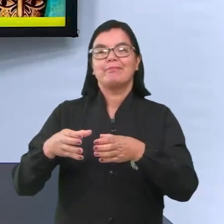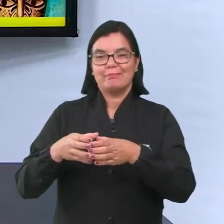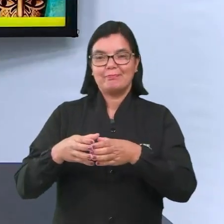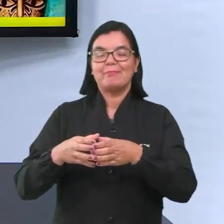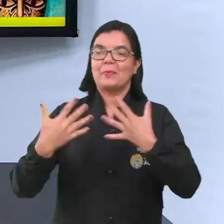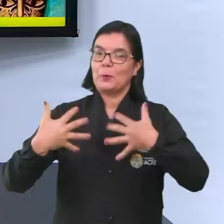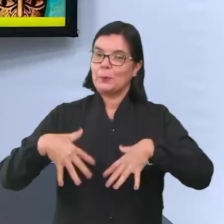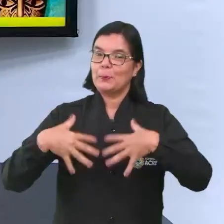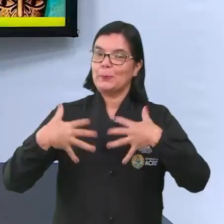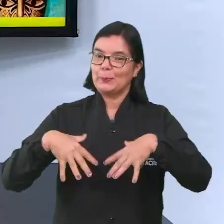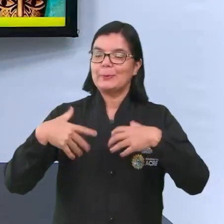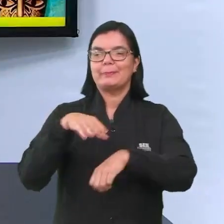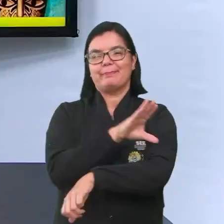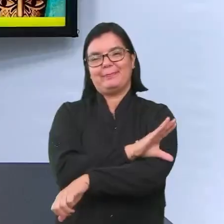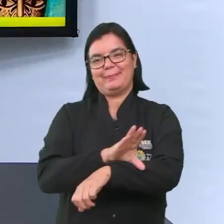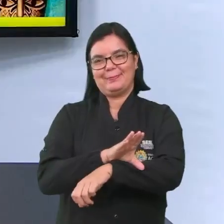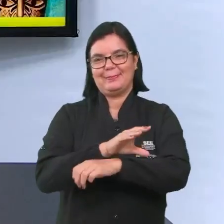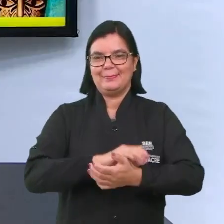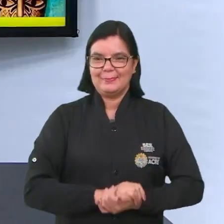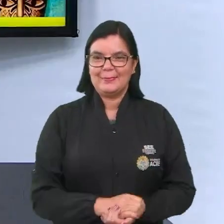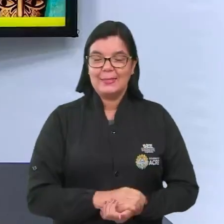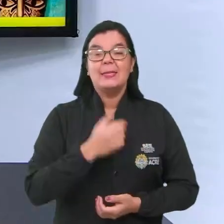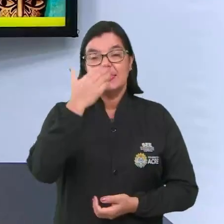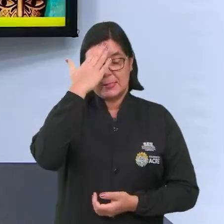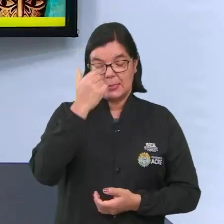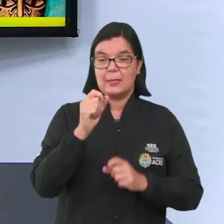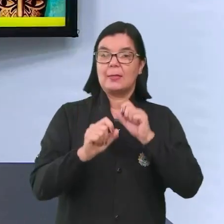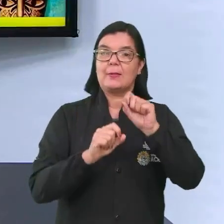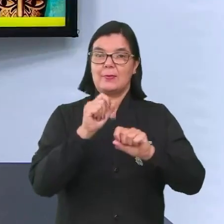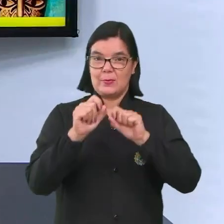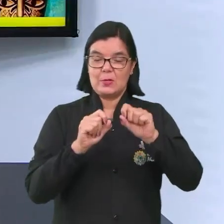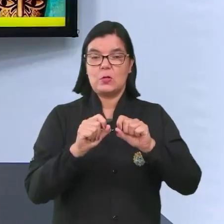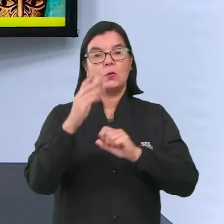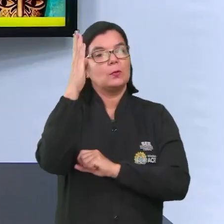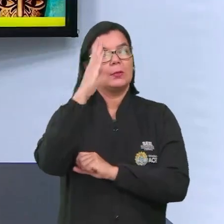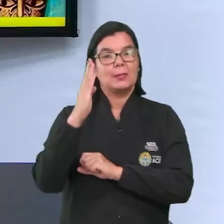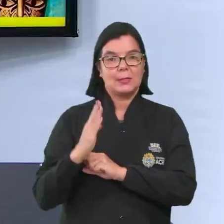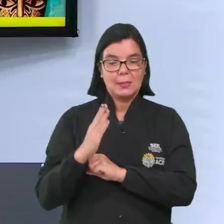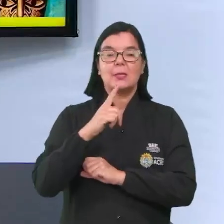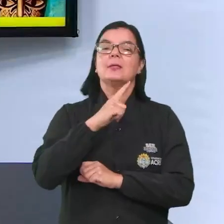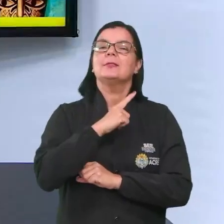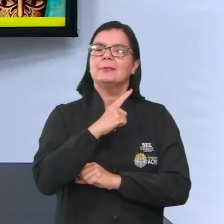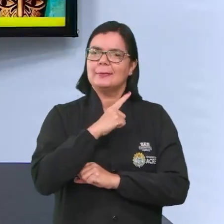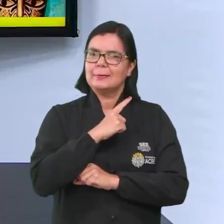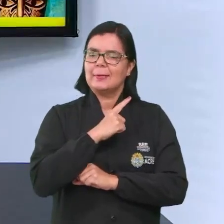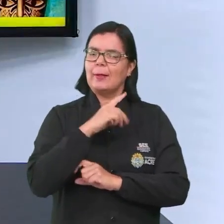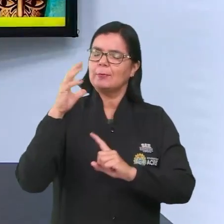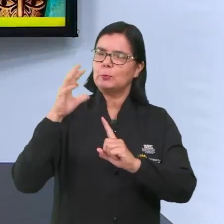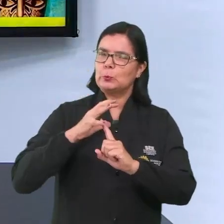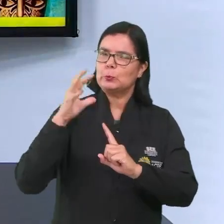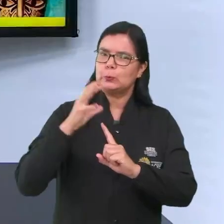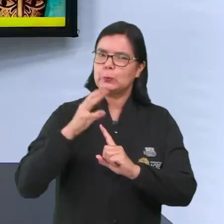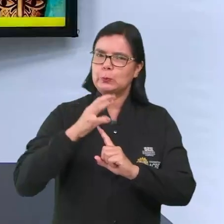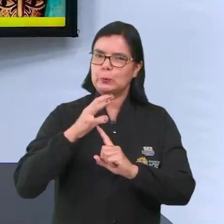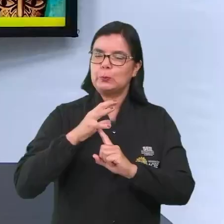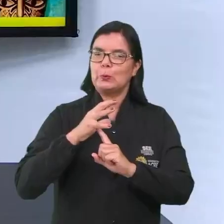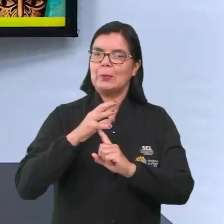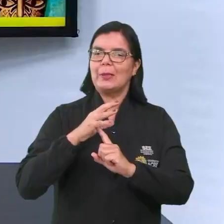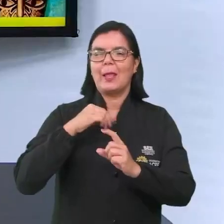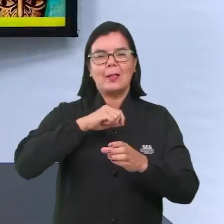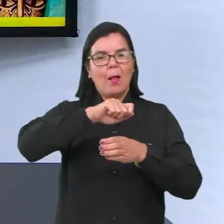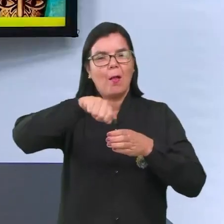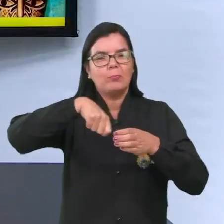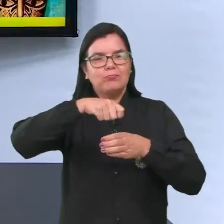tão ricas culturalmente. Nós sabemos que o nosso Brasil ele tem essa forte influência desde a